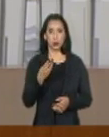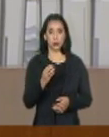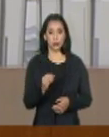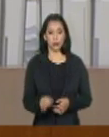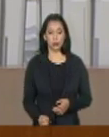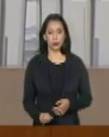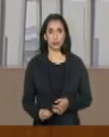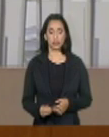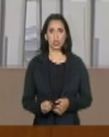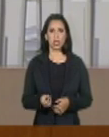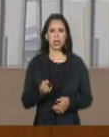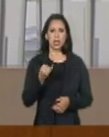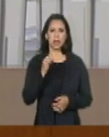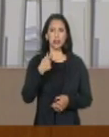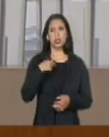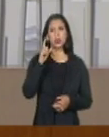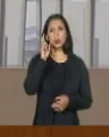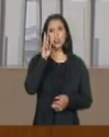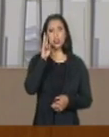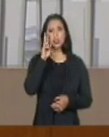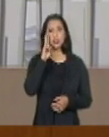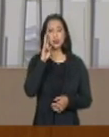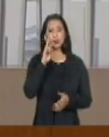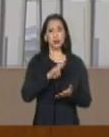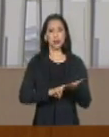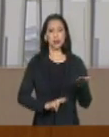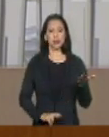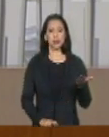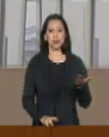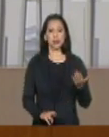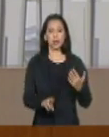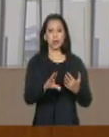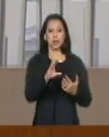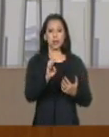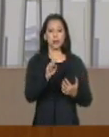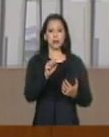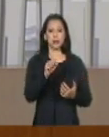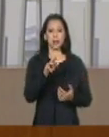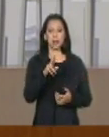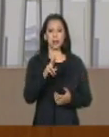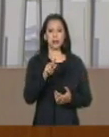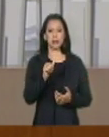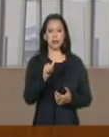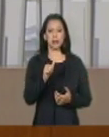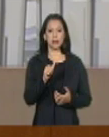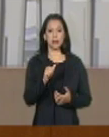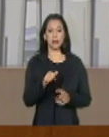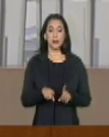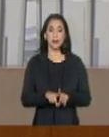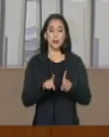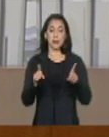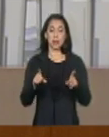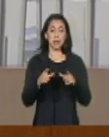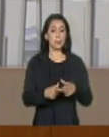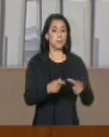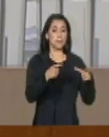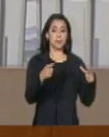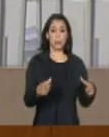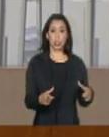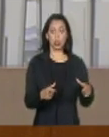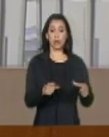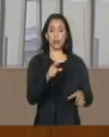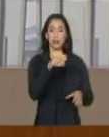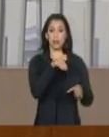salvo engano de memória, foi relator do caso o ministro César Peluso, não tenho certeza, mas por maioria o